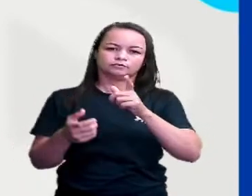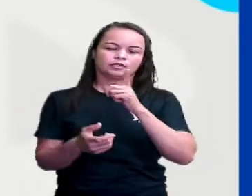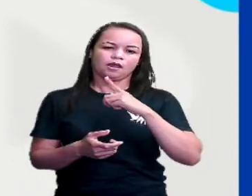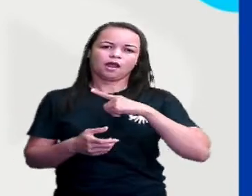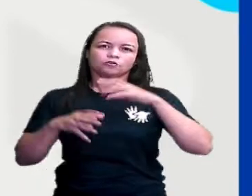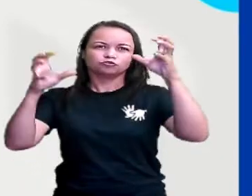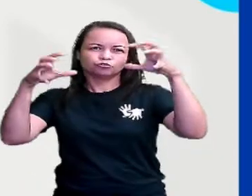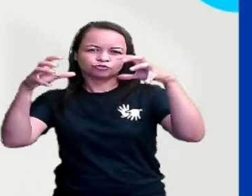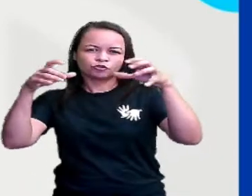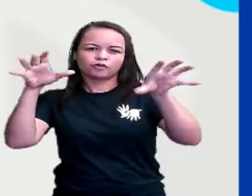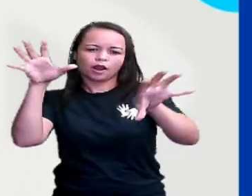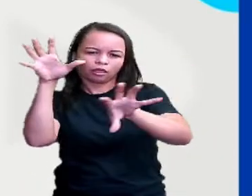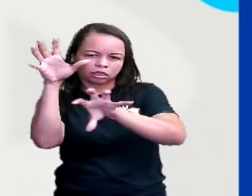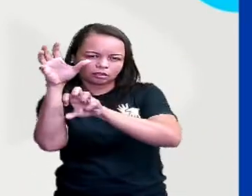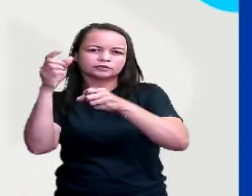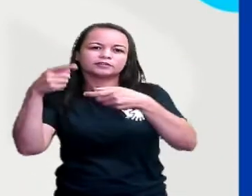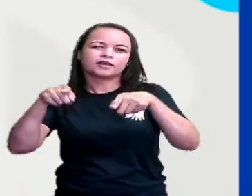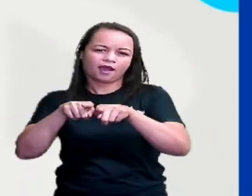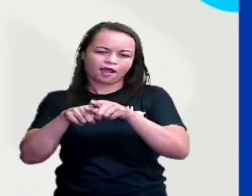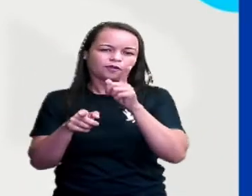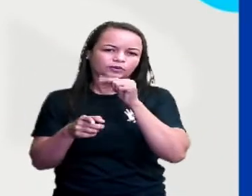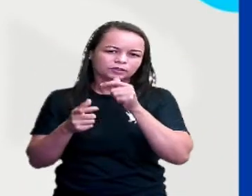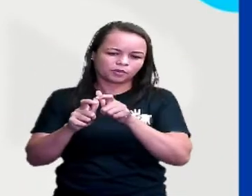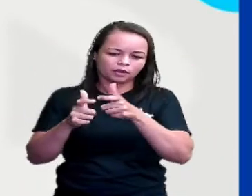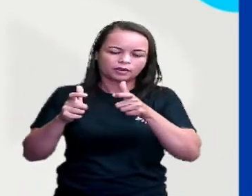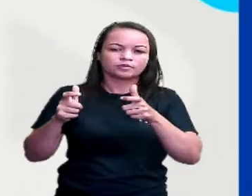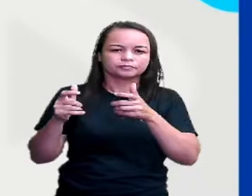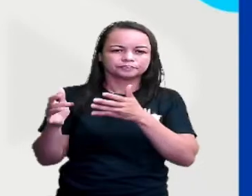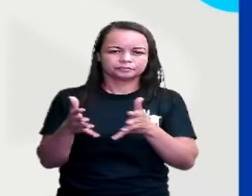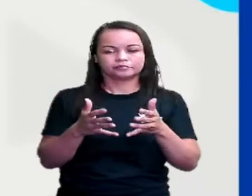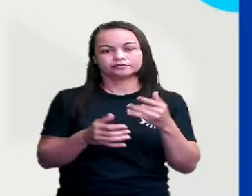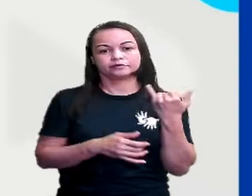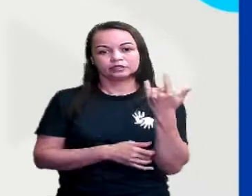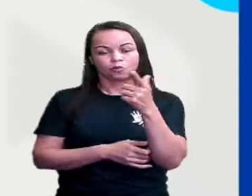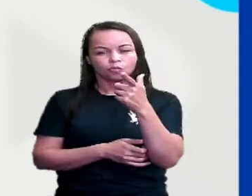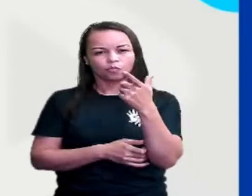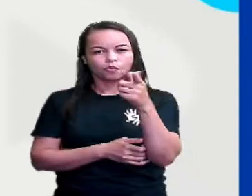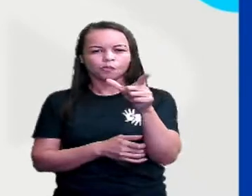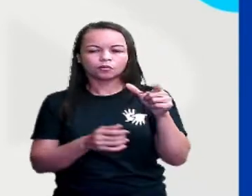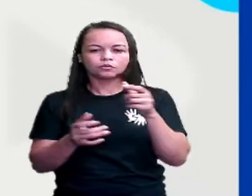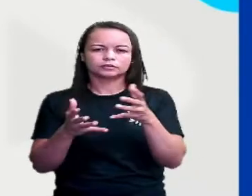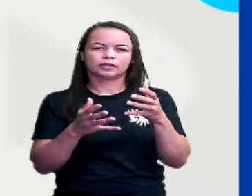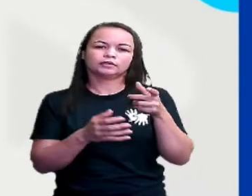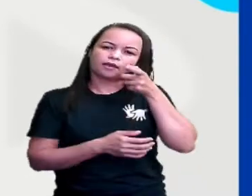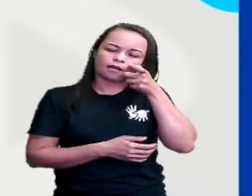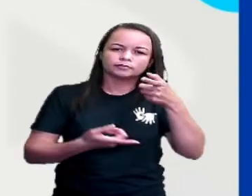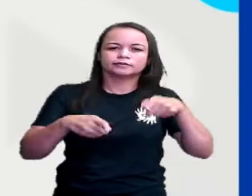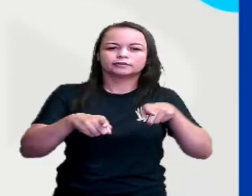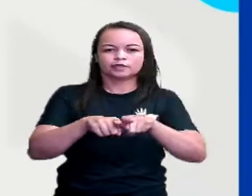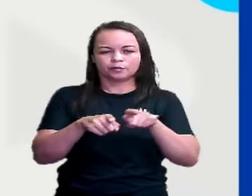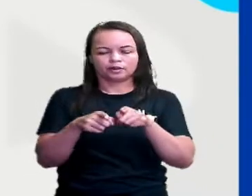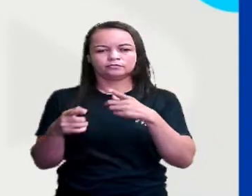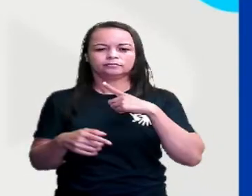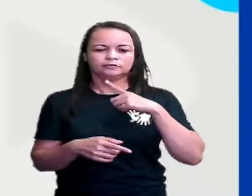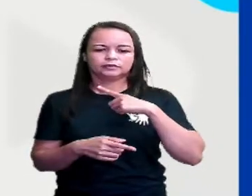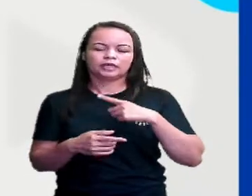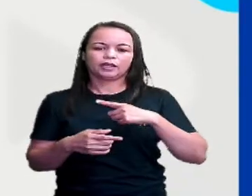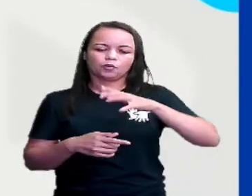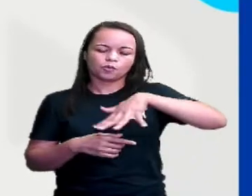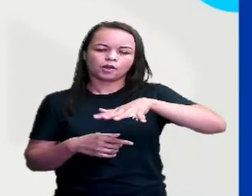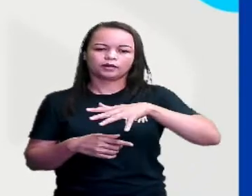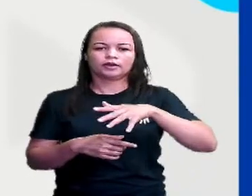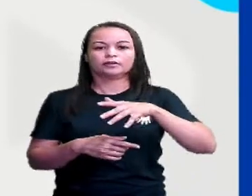uma outra adaptação extremamente interessante e importante de algumas plantas são o que nós chamamos de gavinhas,